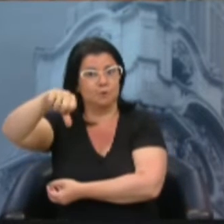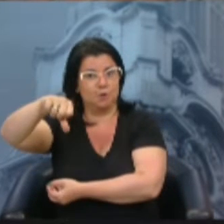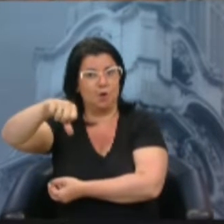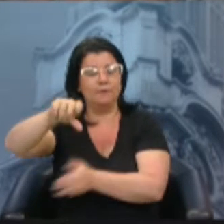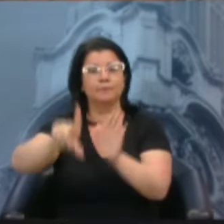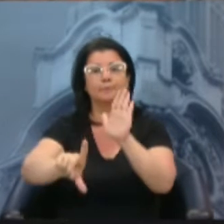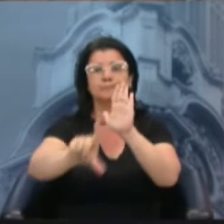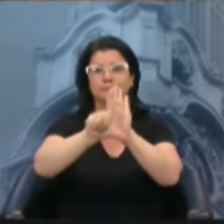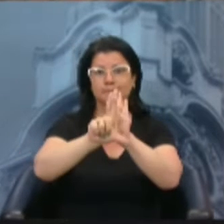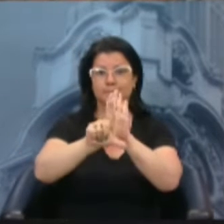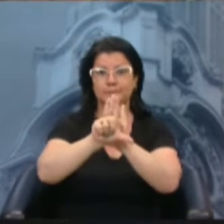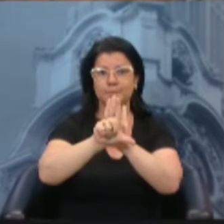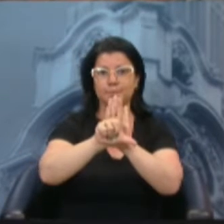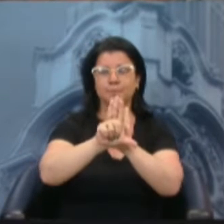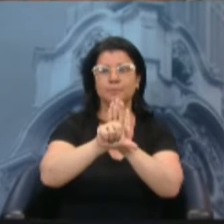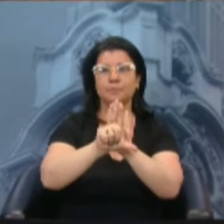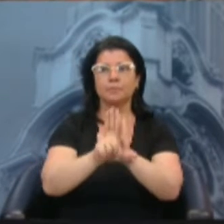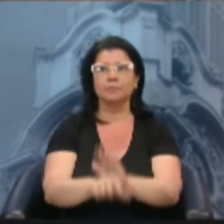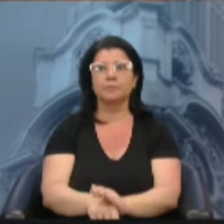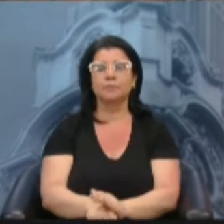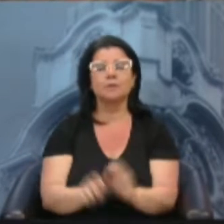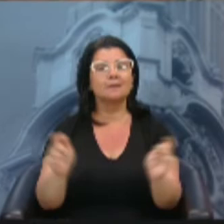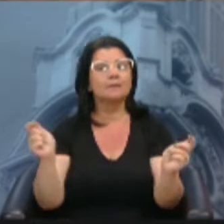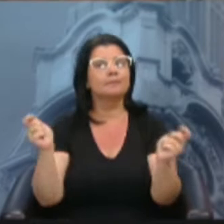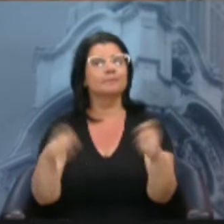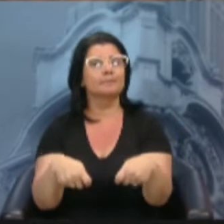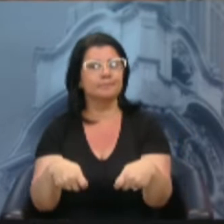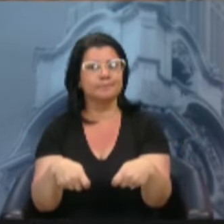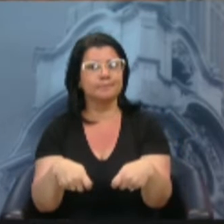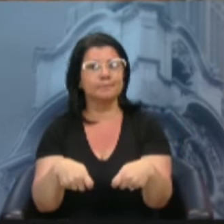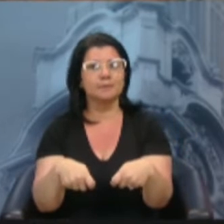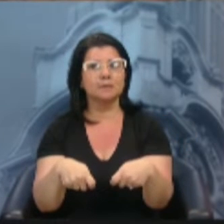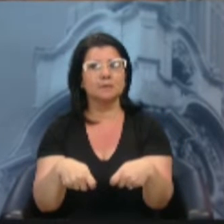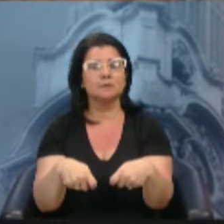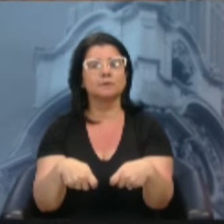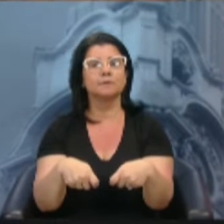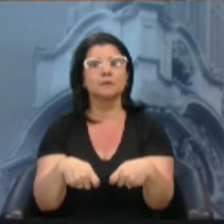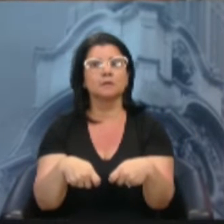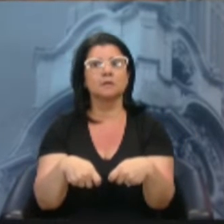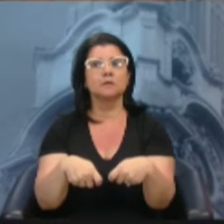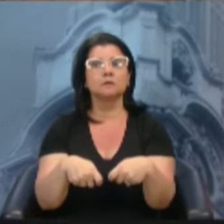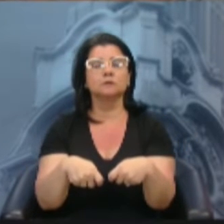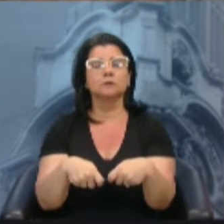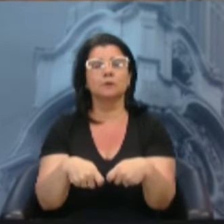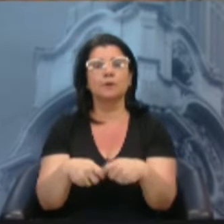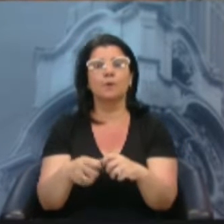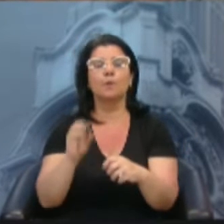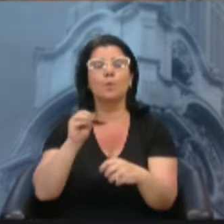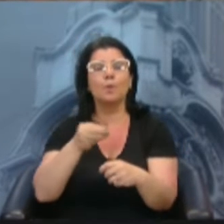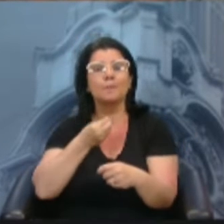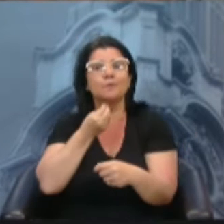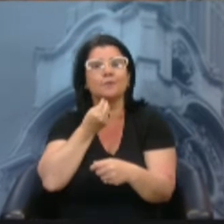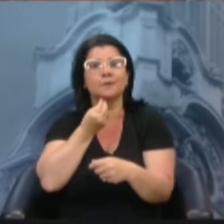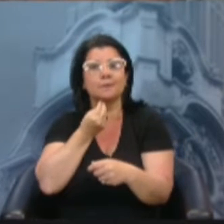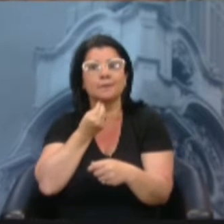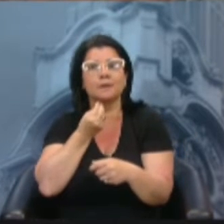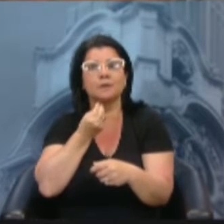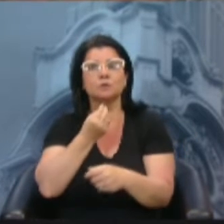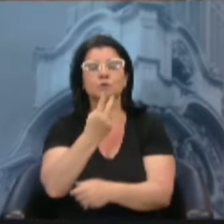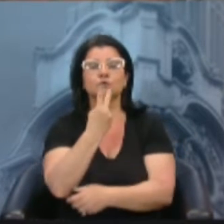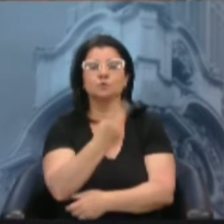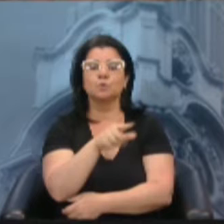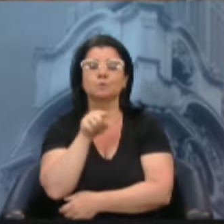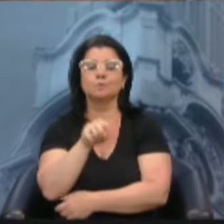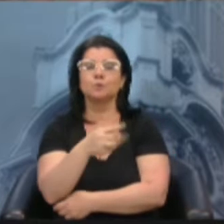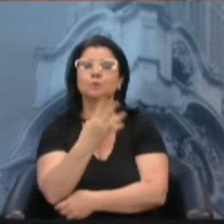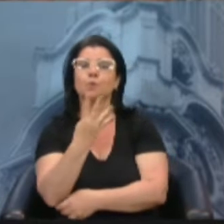lei que possibilitou, assim, esse potencial construtivo, o índice de aproveitamento é de